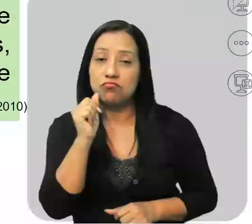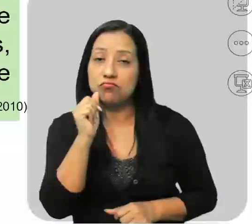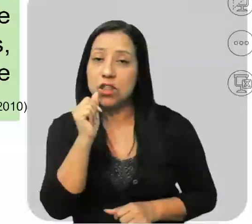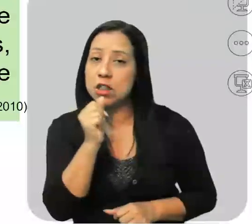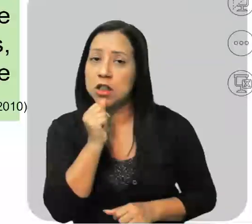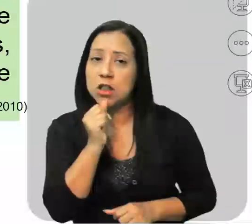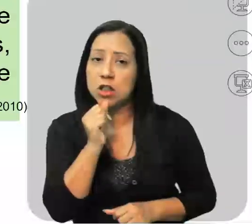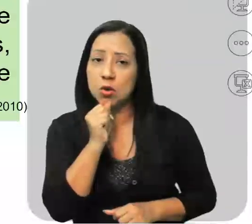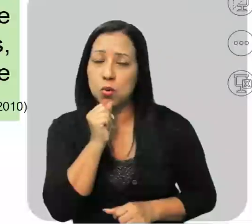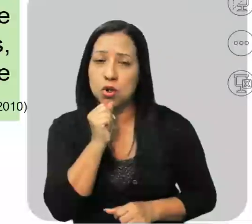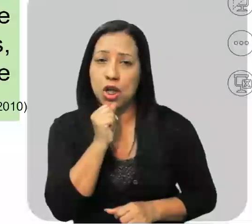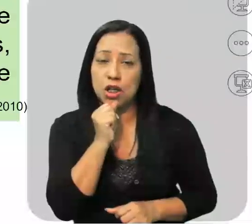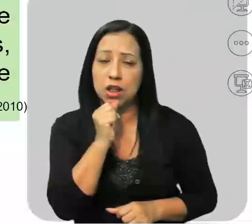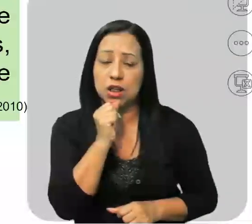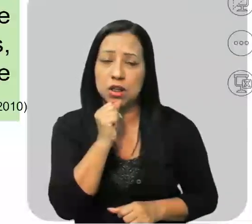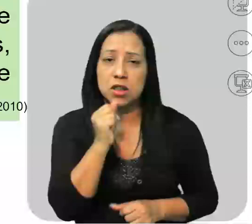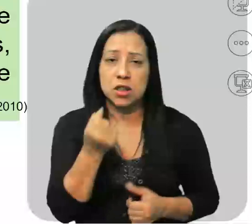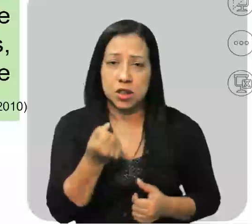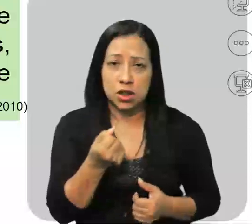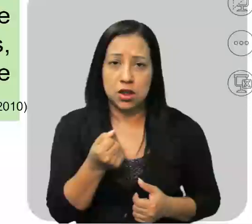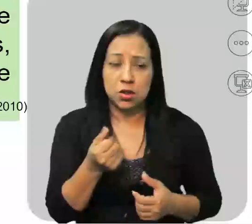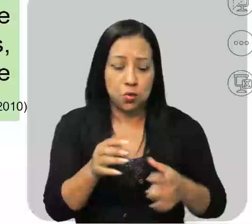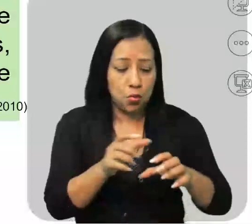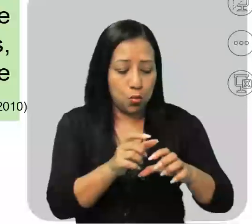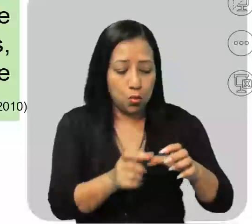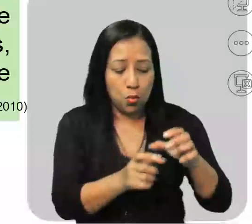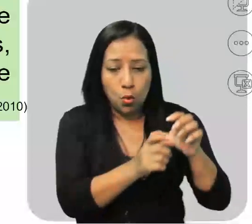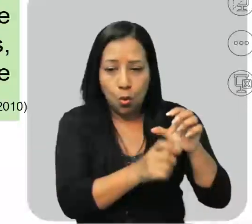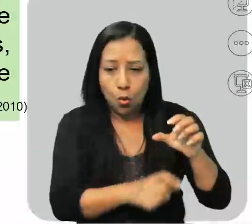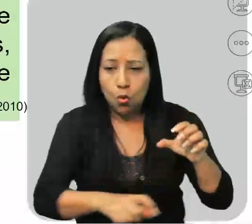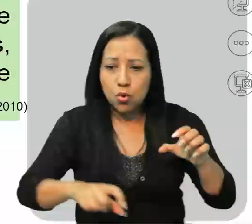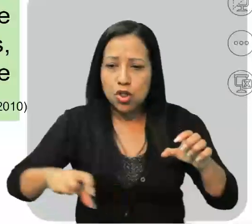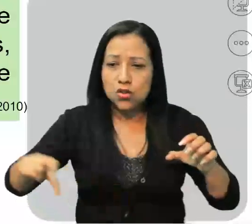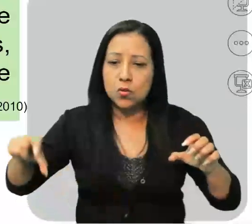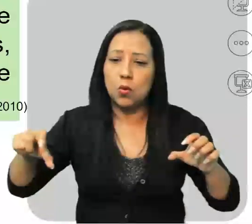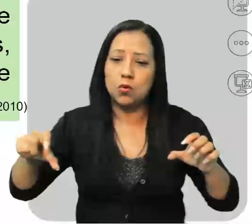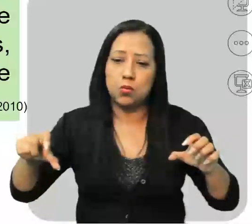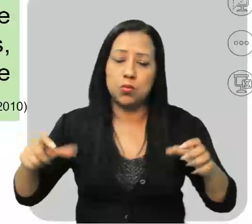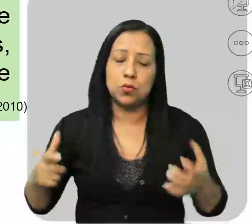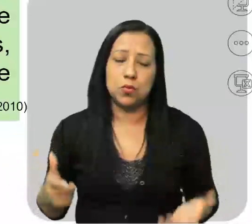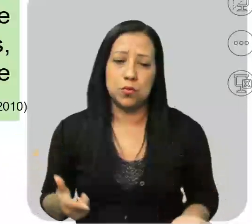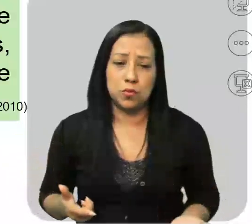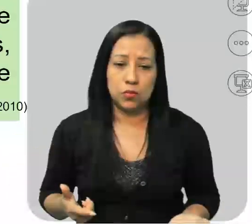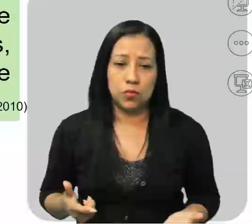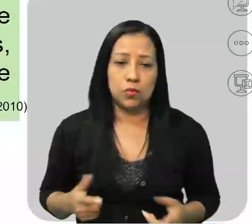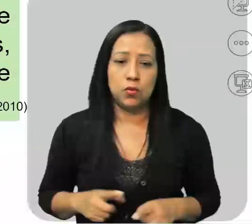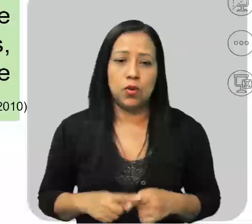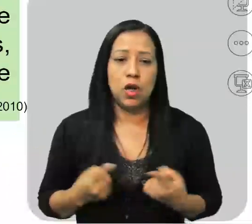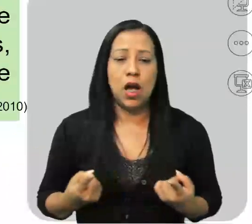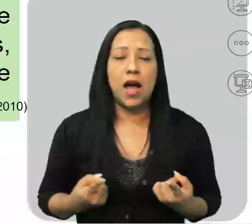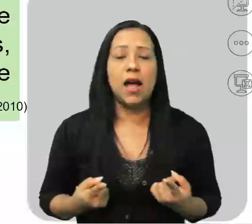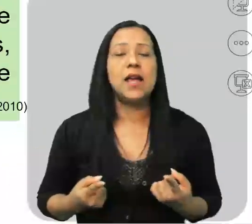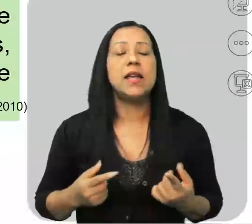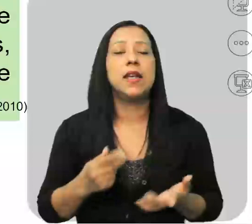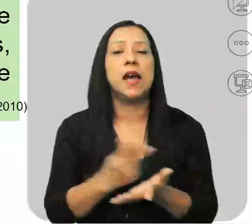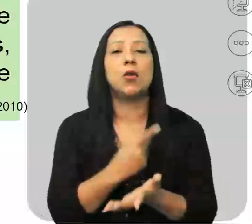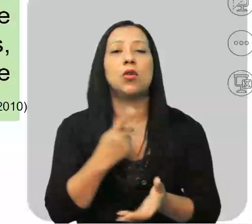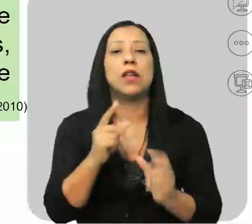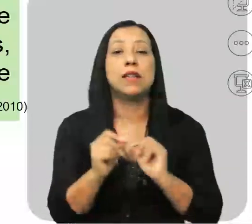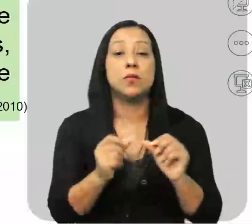de esgoto. Isso é o saneamento básico, galera. Que aumenta os riscos de transmissão de